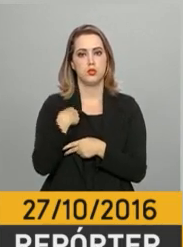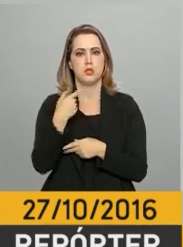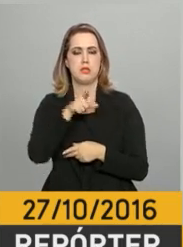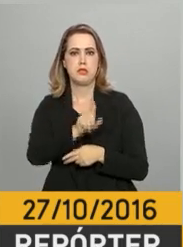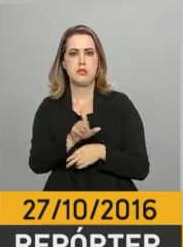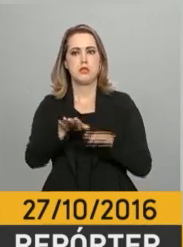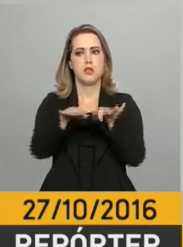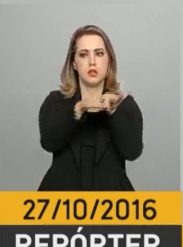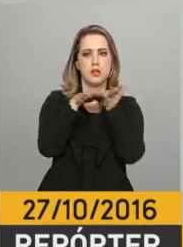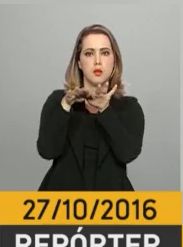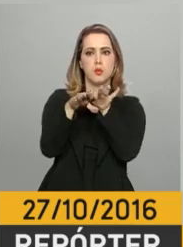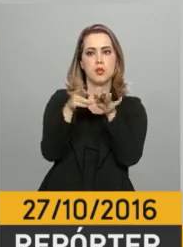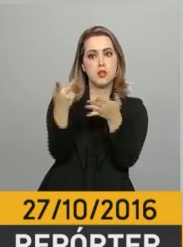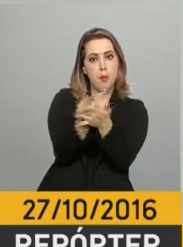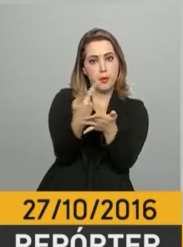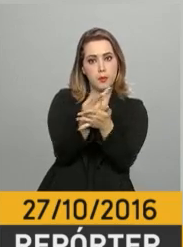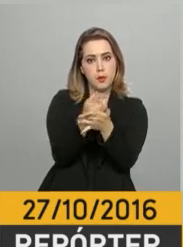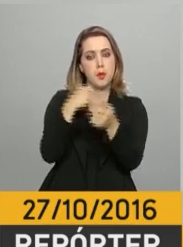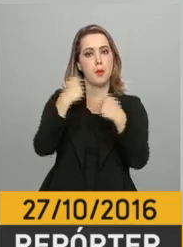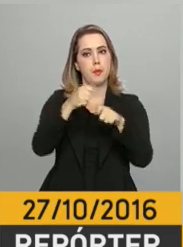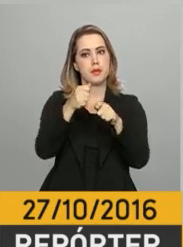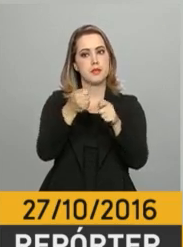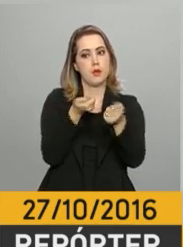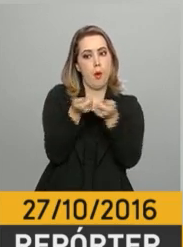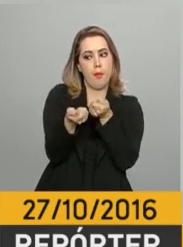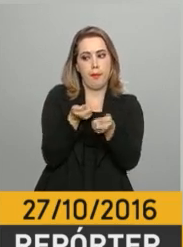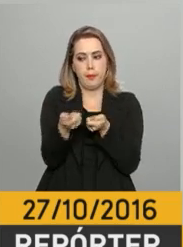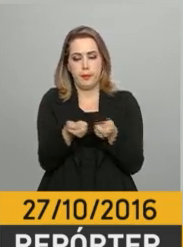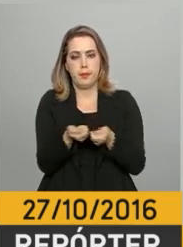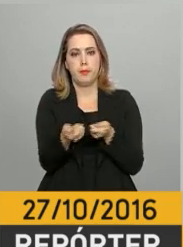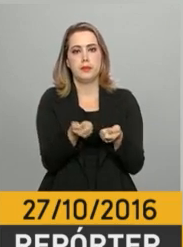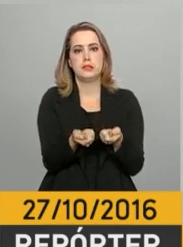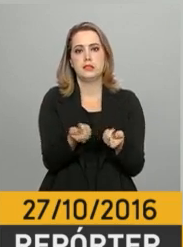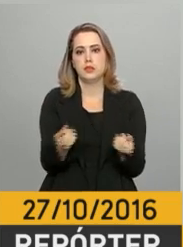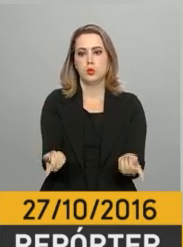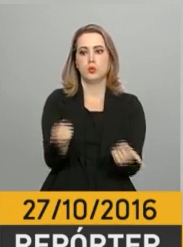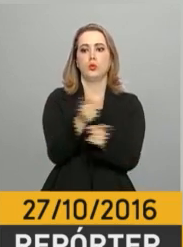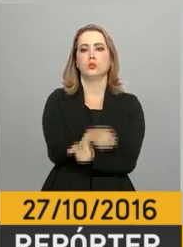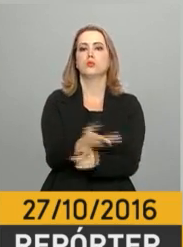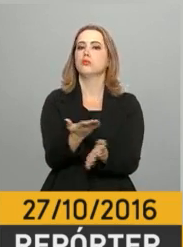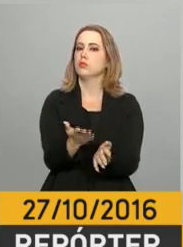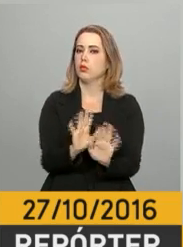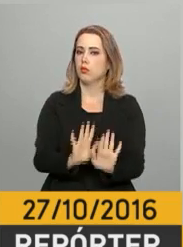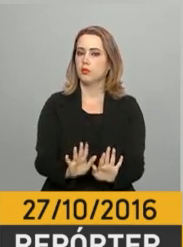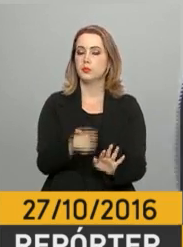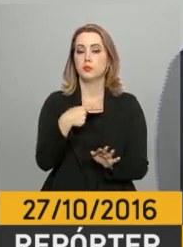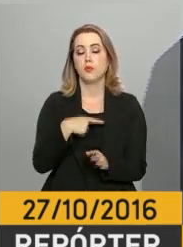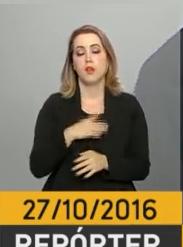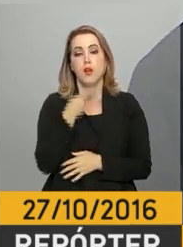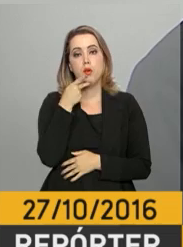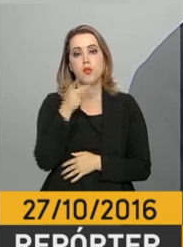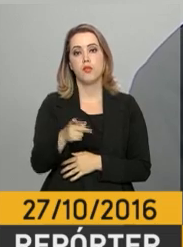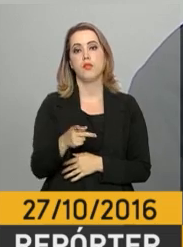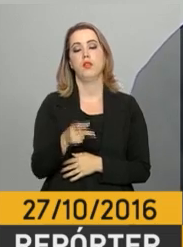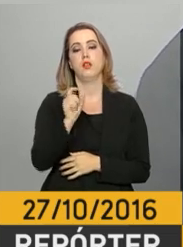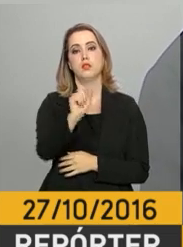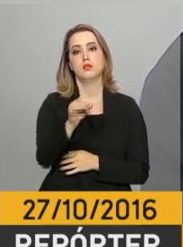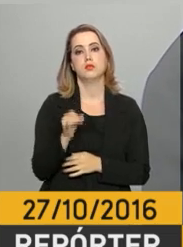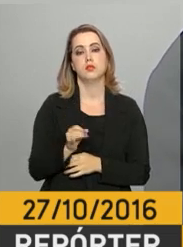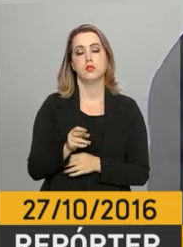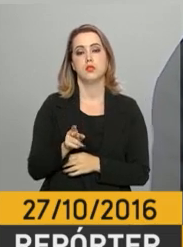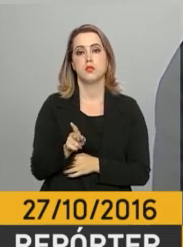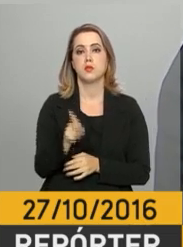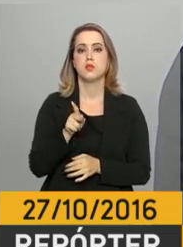precisa imediatamente contestar aquela violação Por isso que eu digo que na ciência jurídica aqueles que se